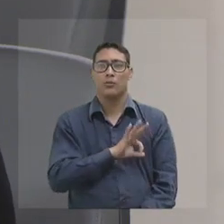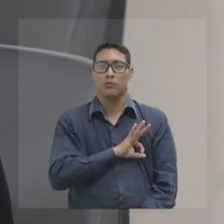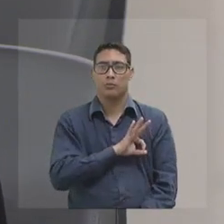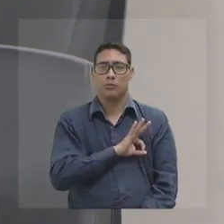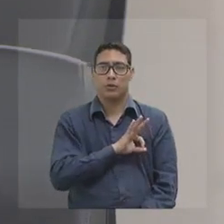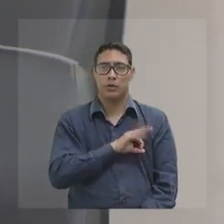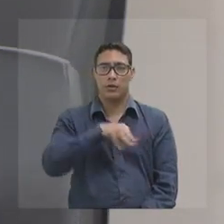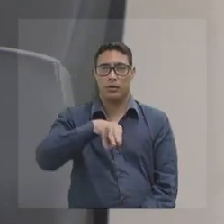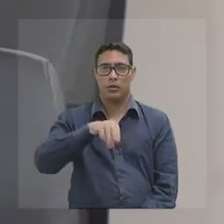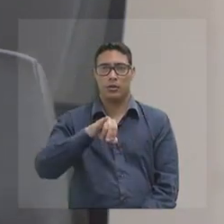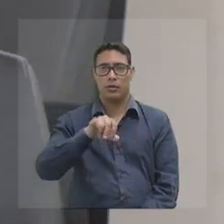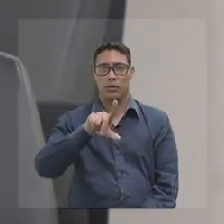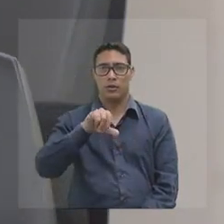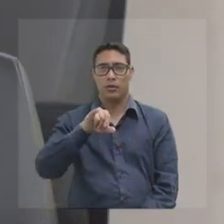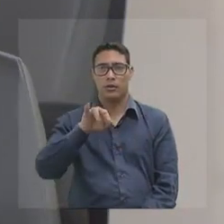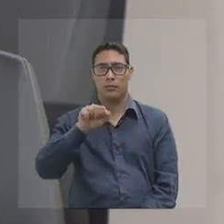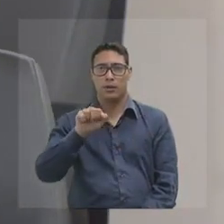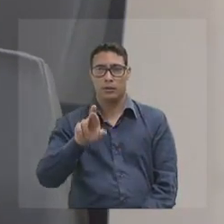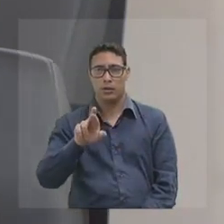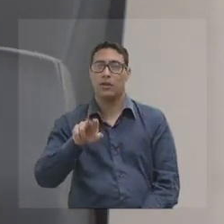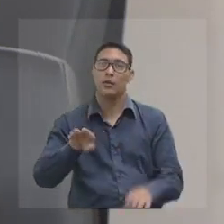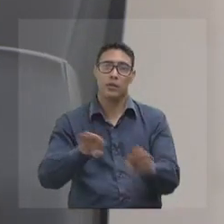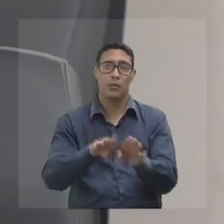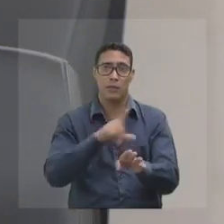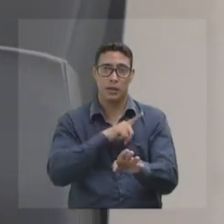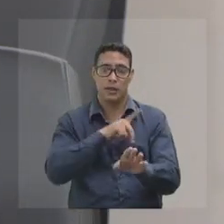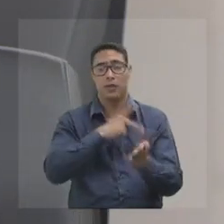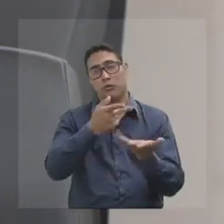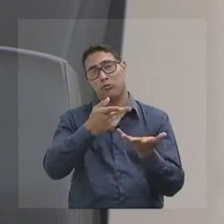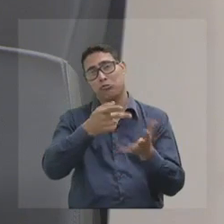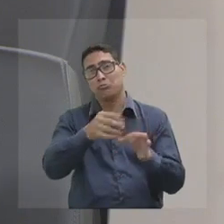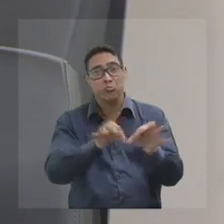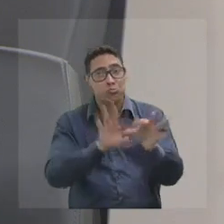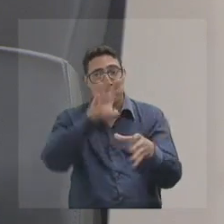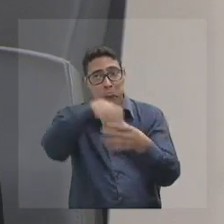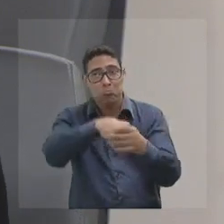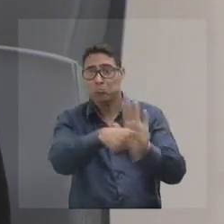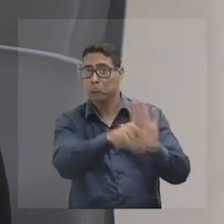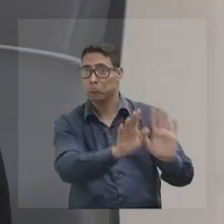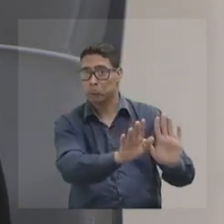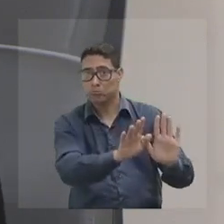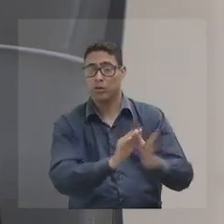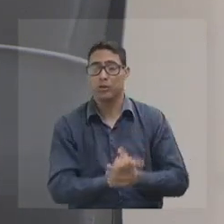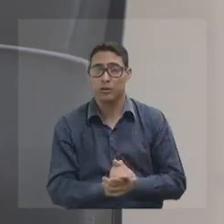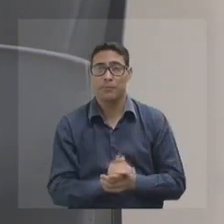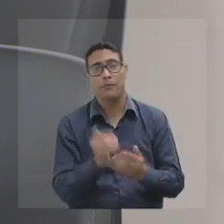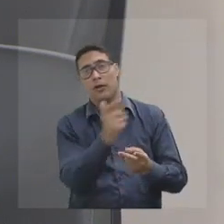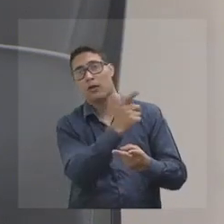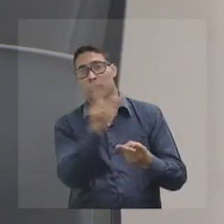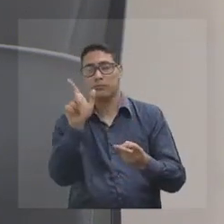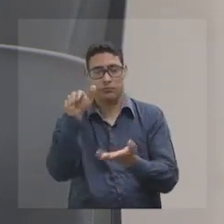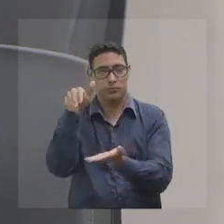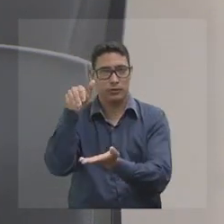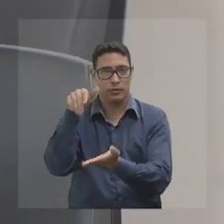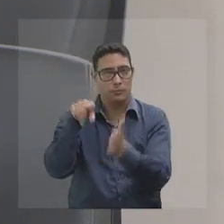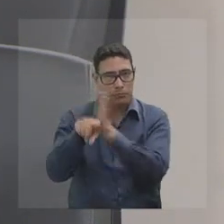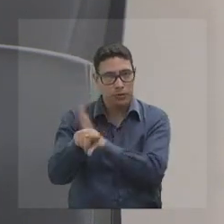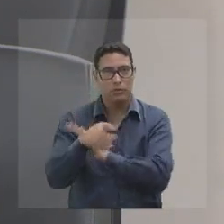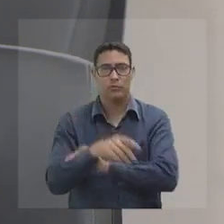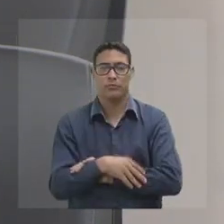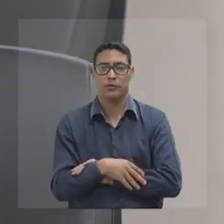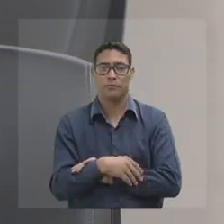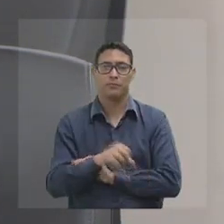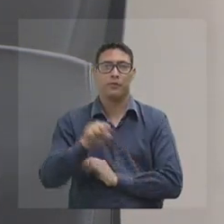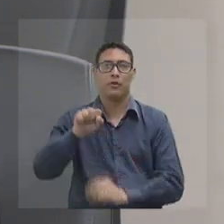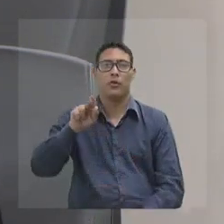tem os seus procedimentos internos em relação ao seu último a sua última pergunta a Supre a superintendência de projetos prioritários